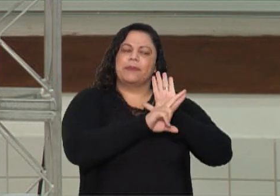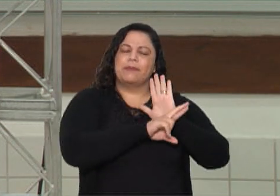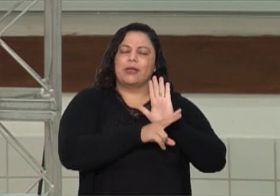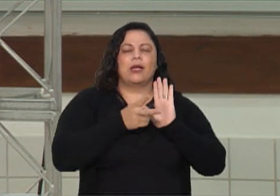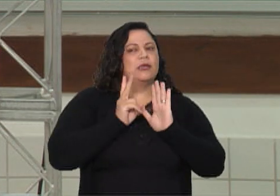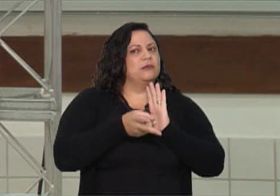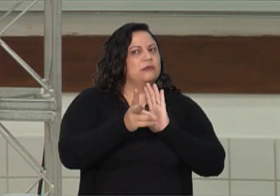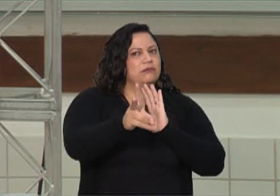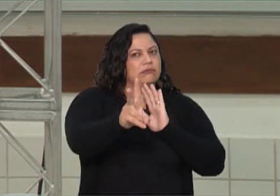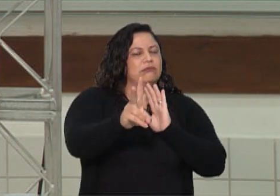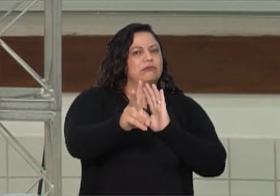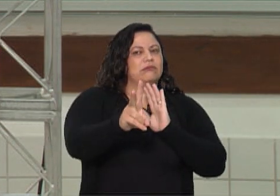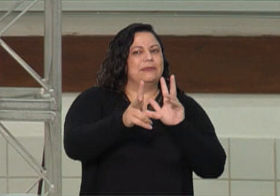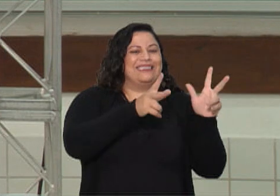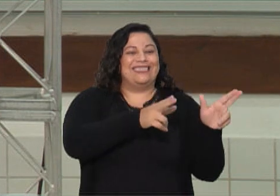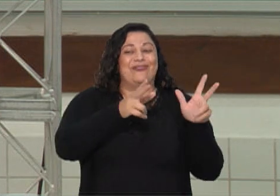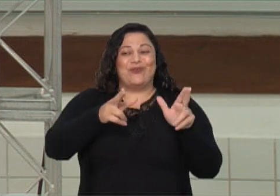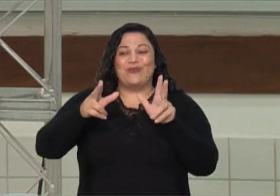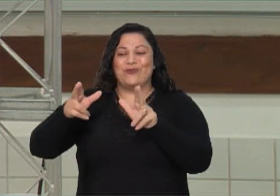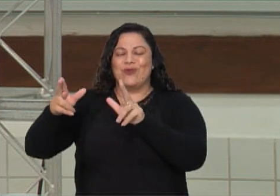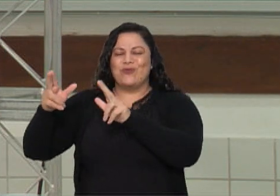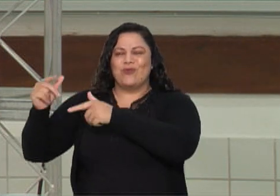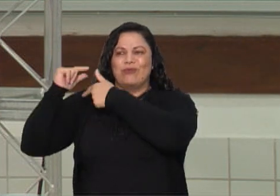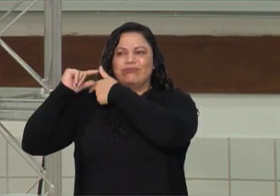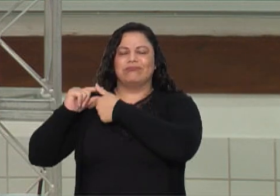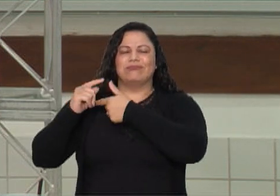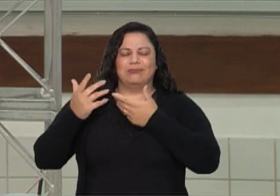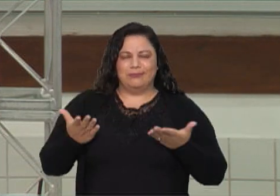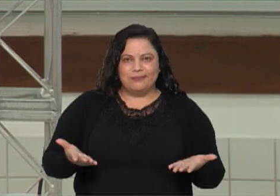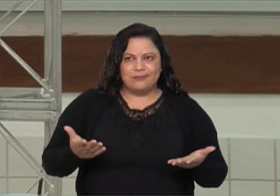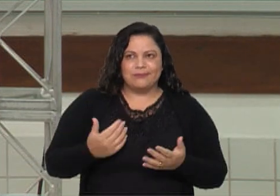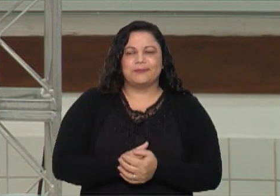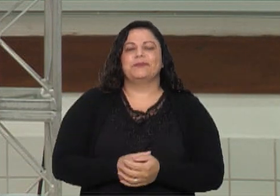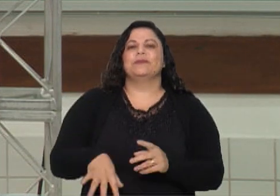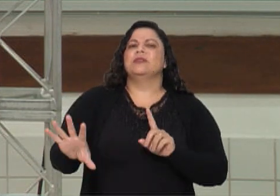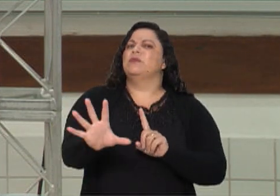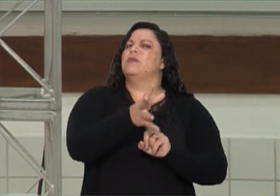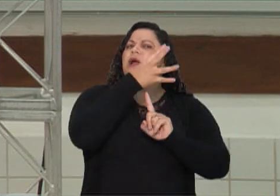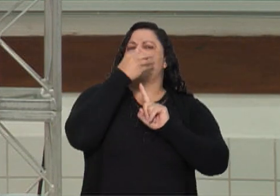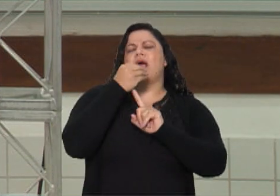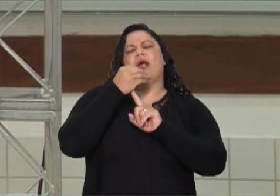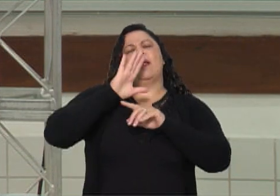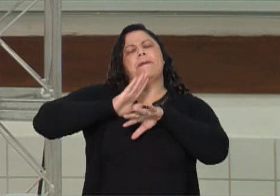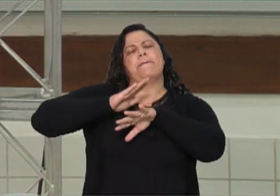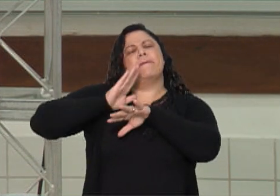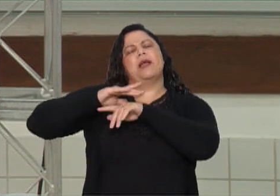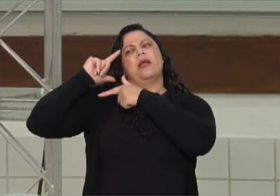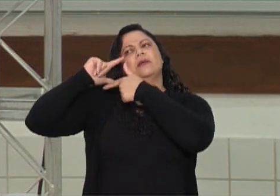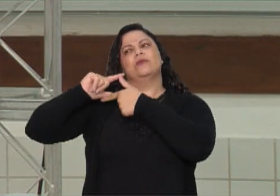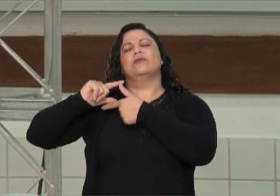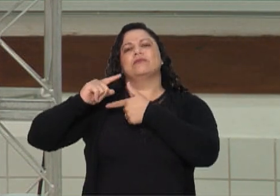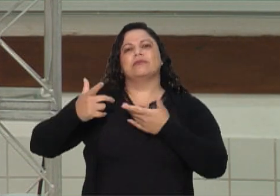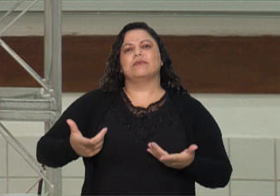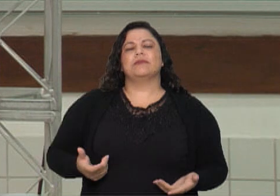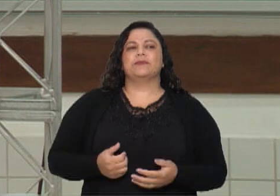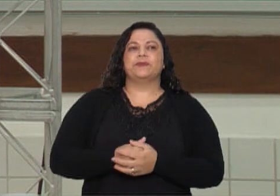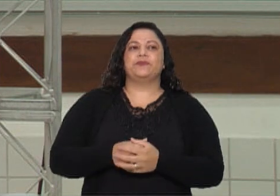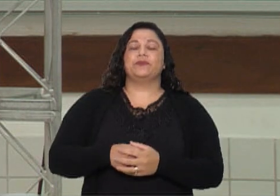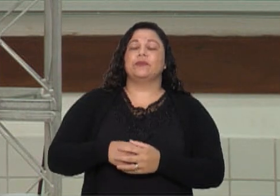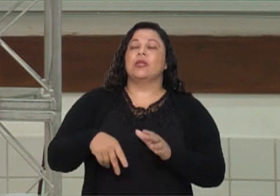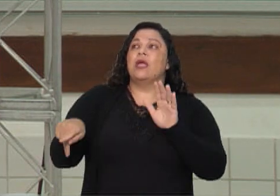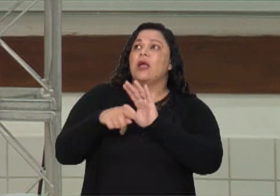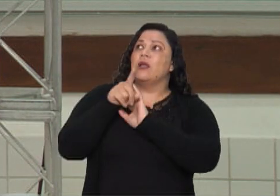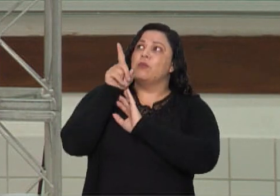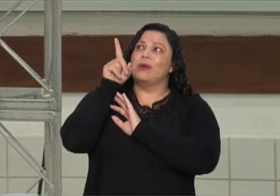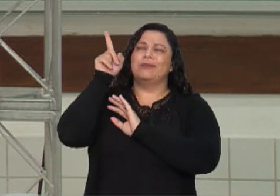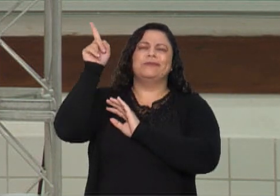sempre iguais, certo? Então a gente chama aí de uma arte mais conservadora. E o Portinari, lá